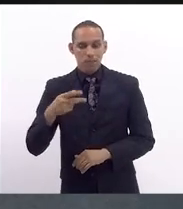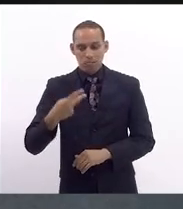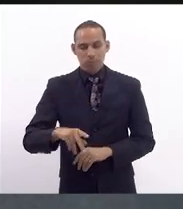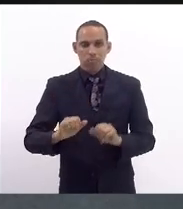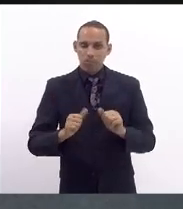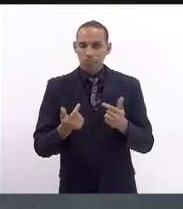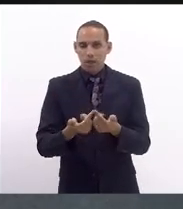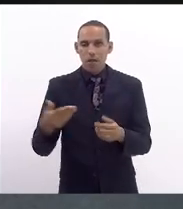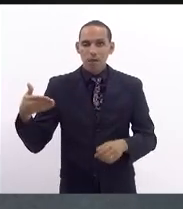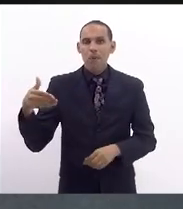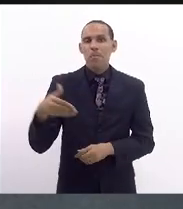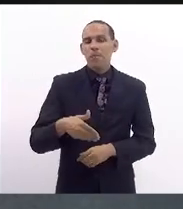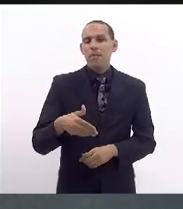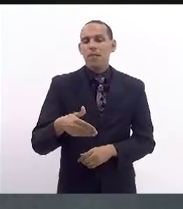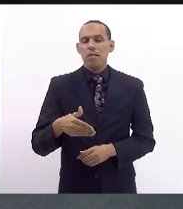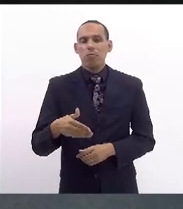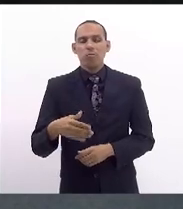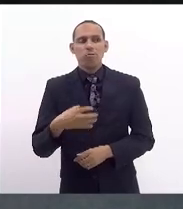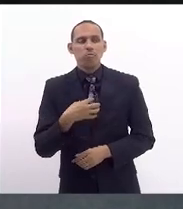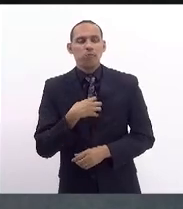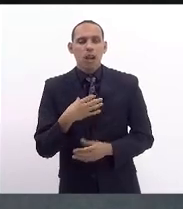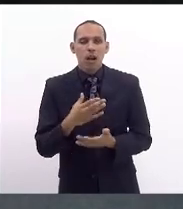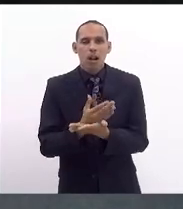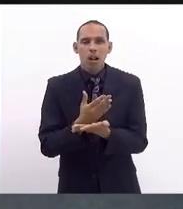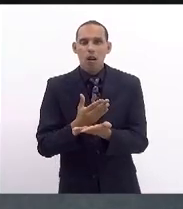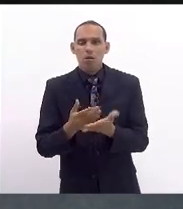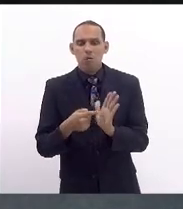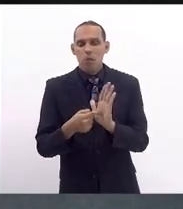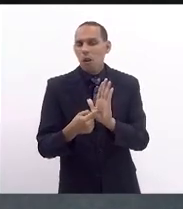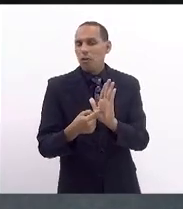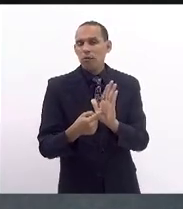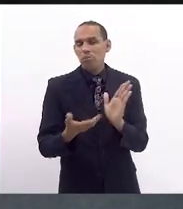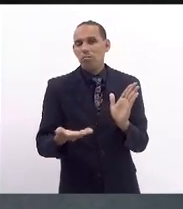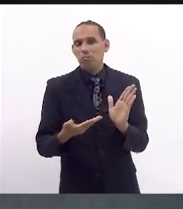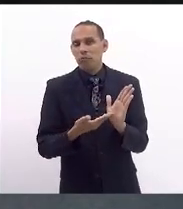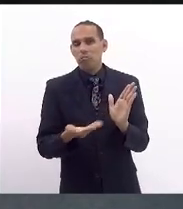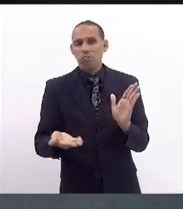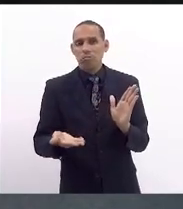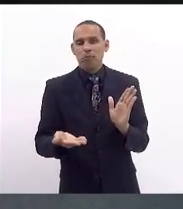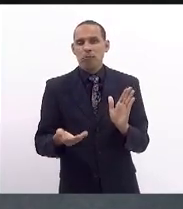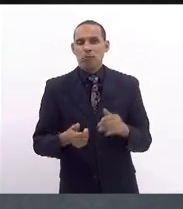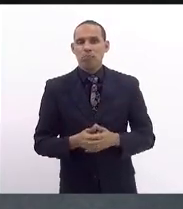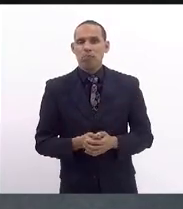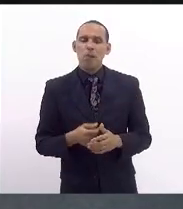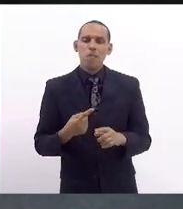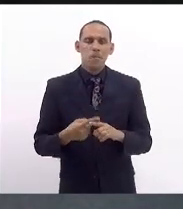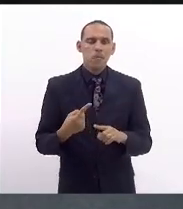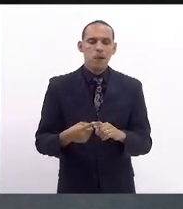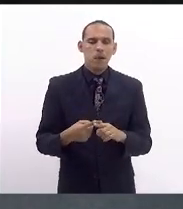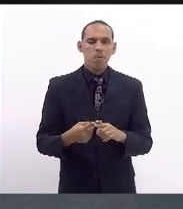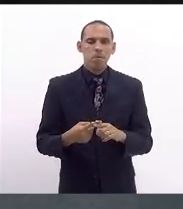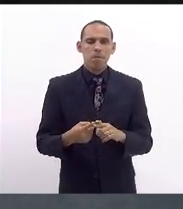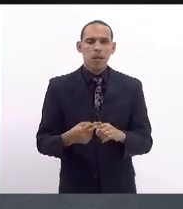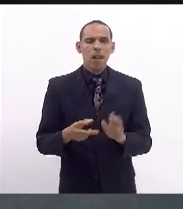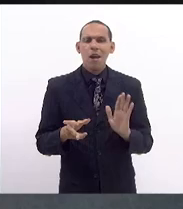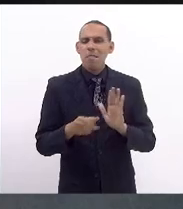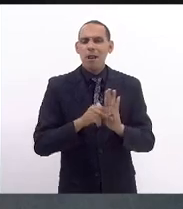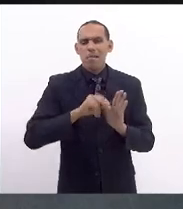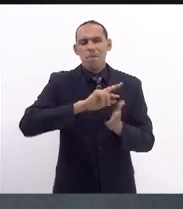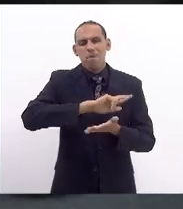casa de alguma forma demonstrou isso porque uma série de